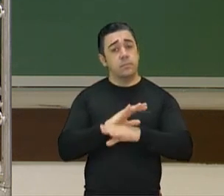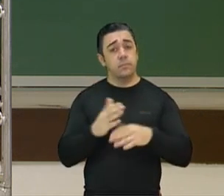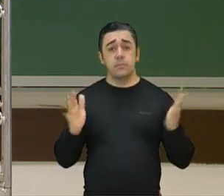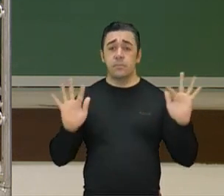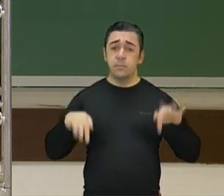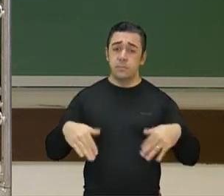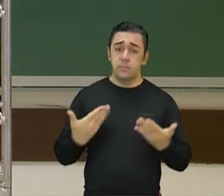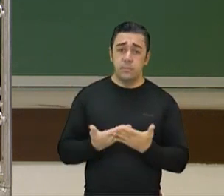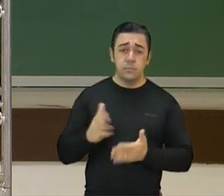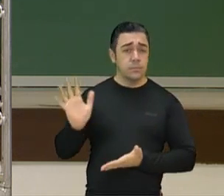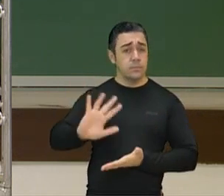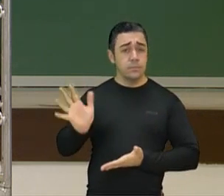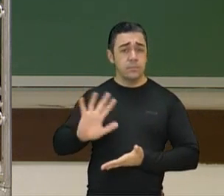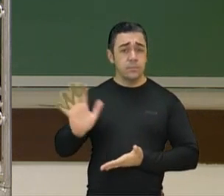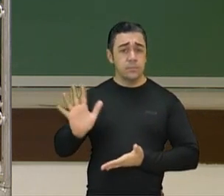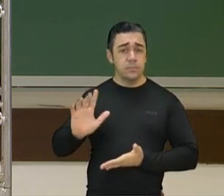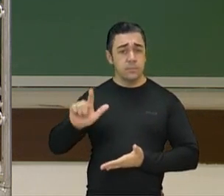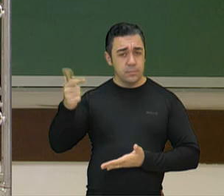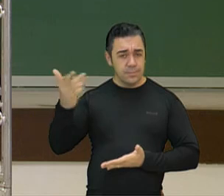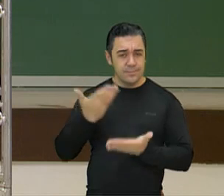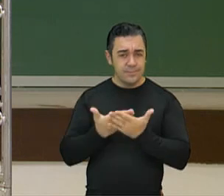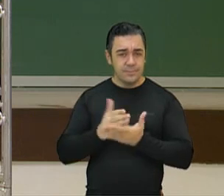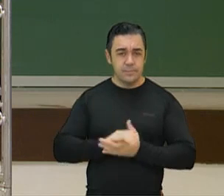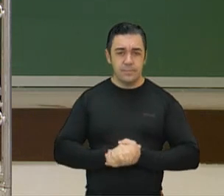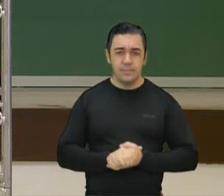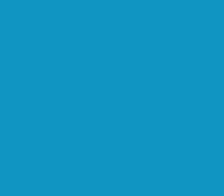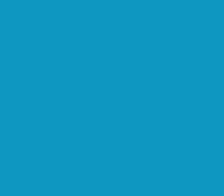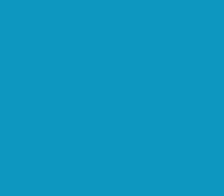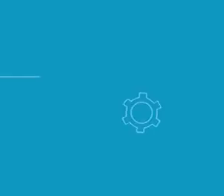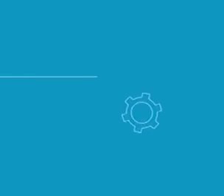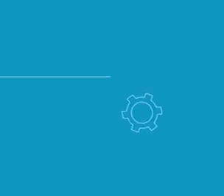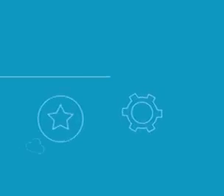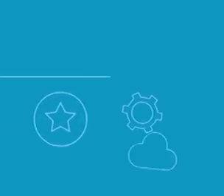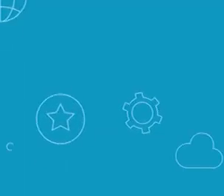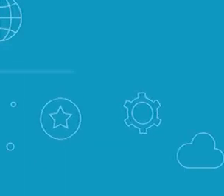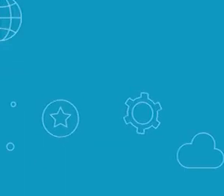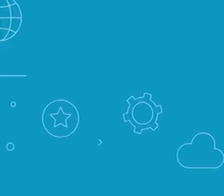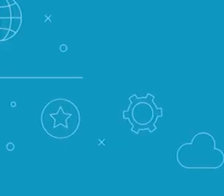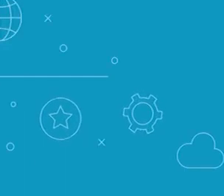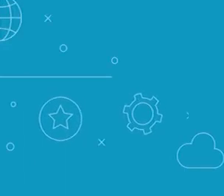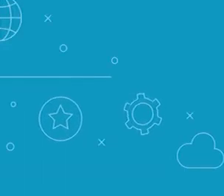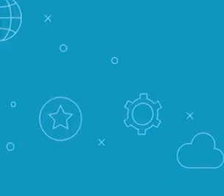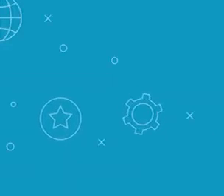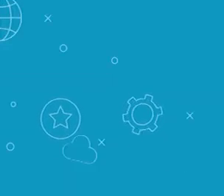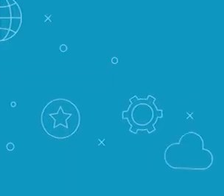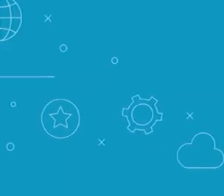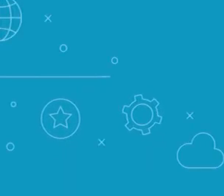ao final, pessoal. Até a próxima. Tchau, tchau.